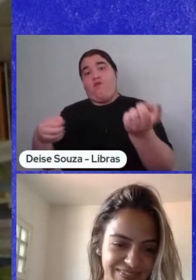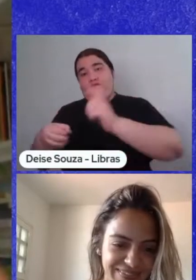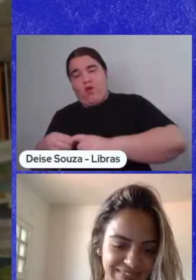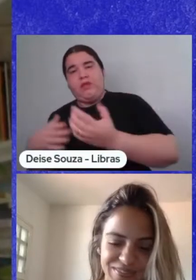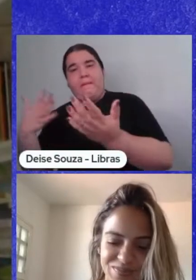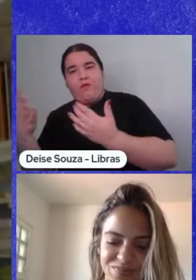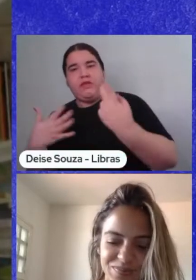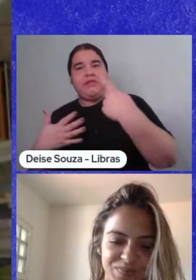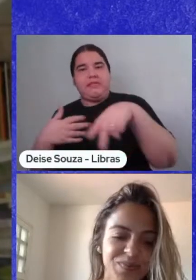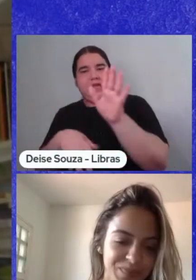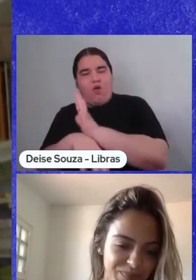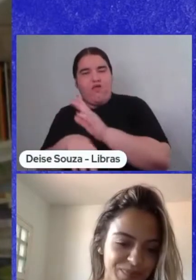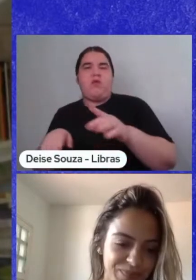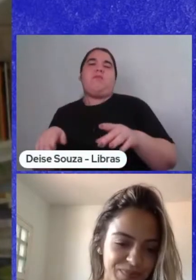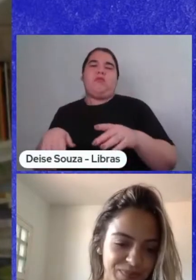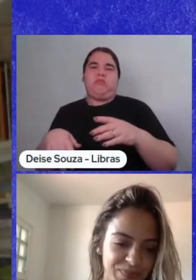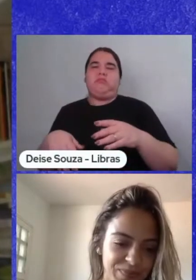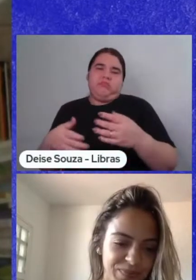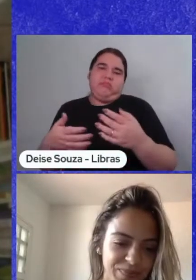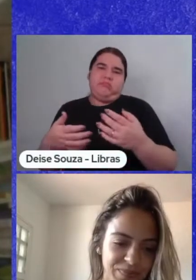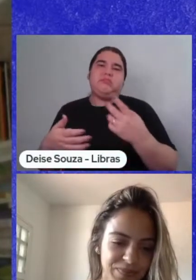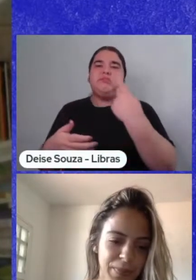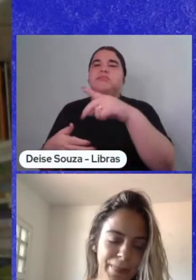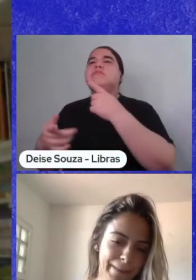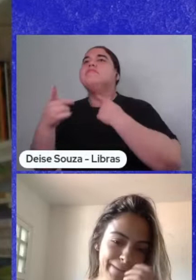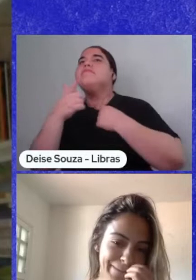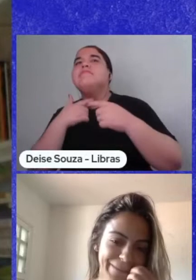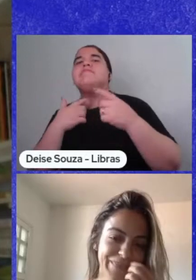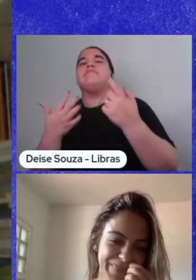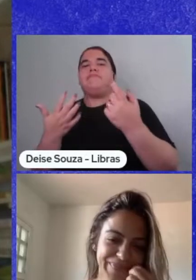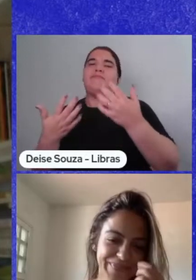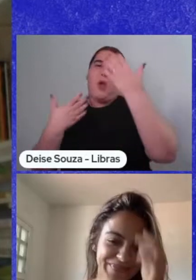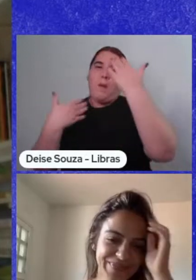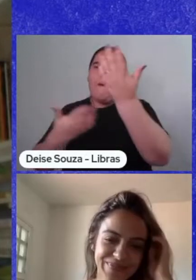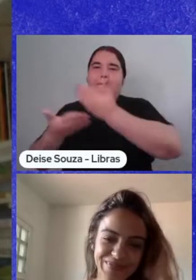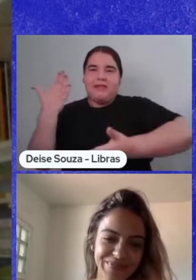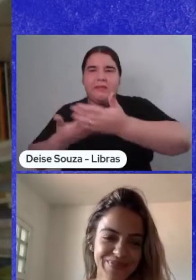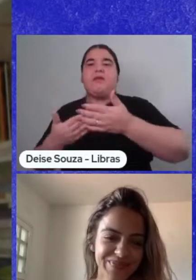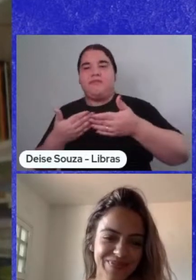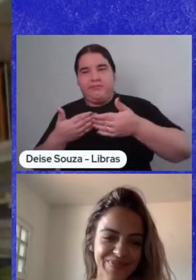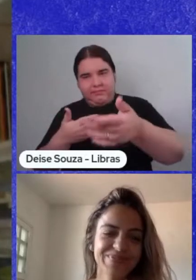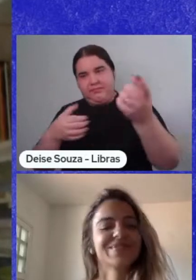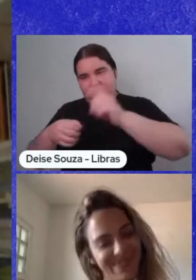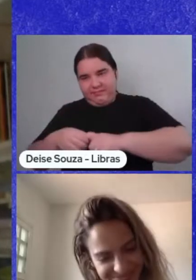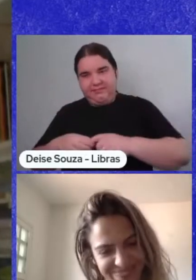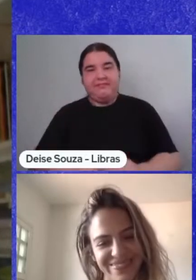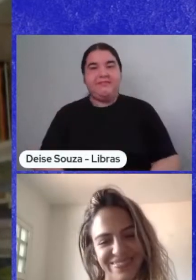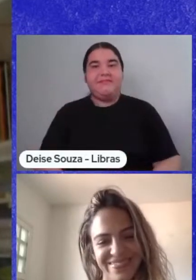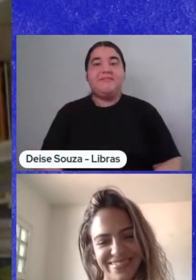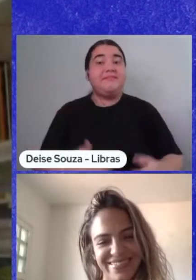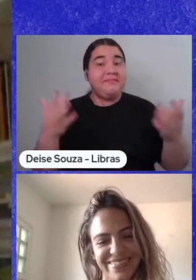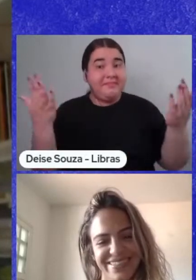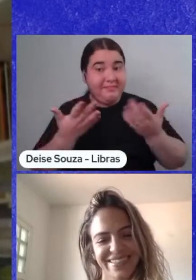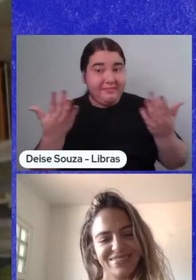de todas essas suas inspirações. E muito obrigado pela participação aqui, daqui a pouco a gente fala mais um pouquinho. Vamos agora,